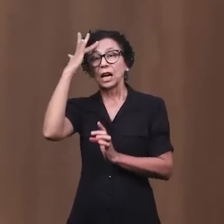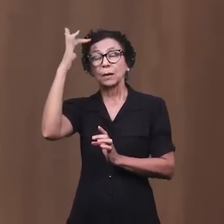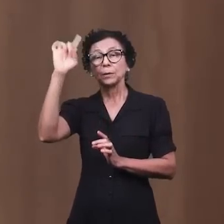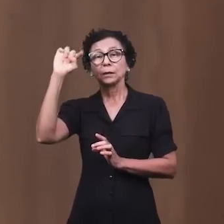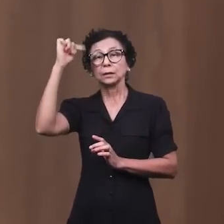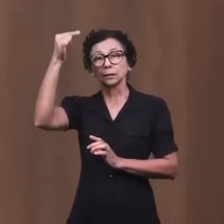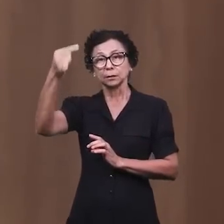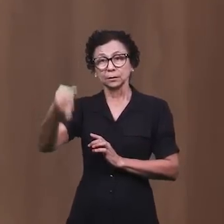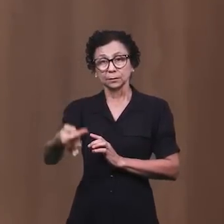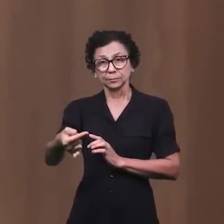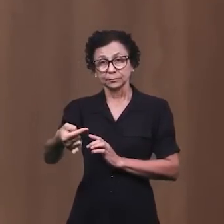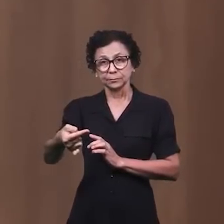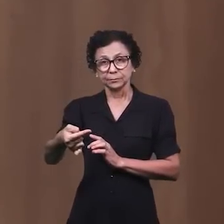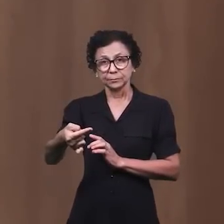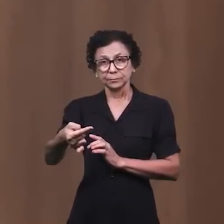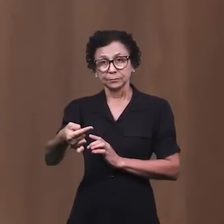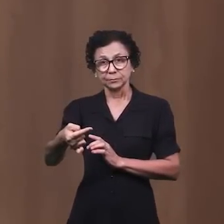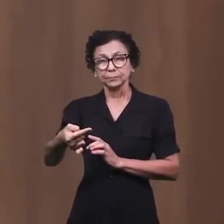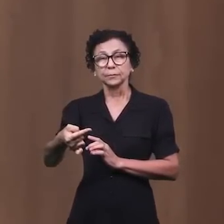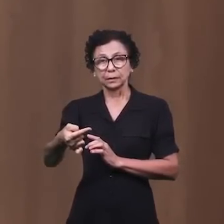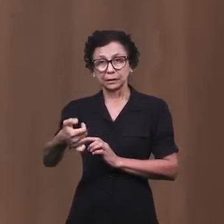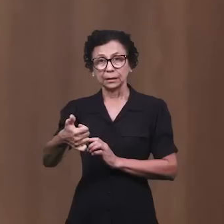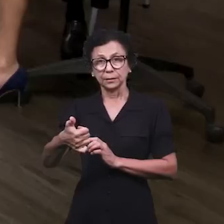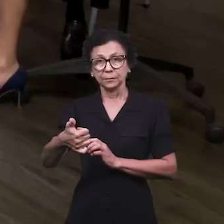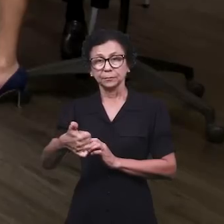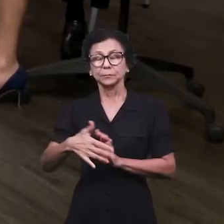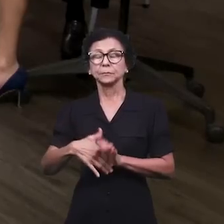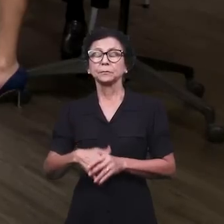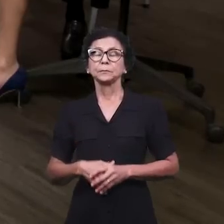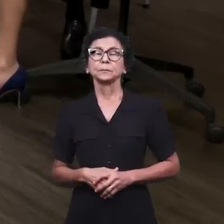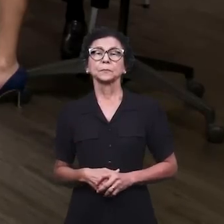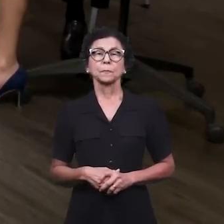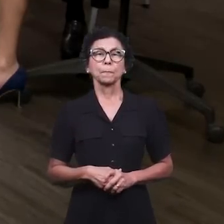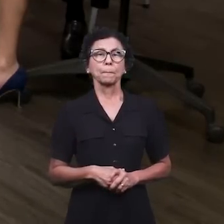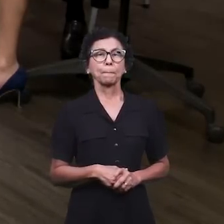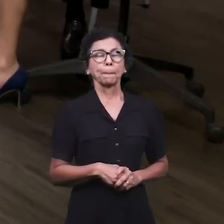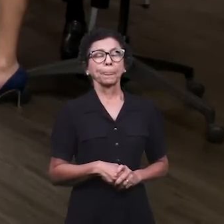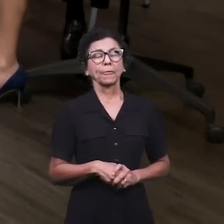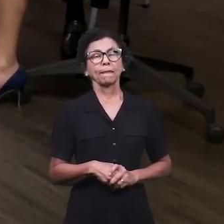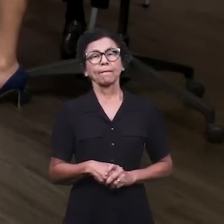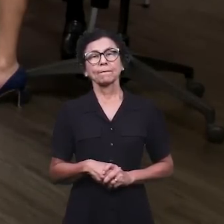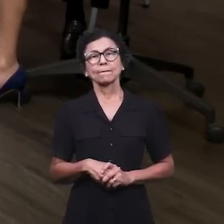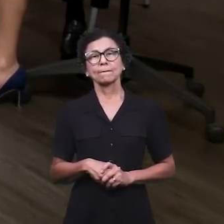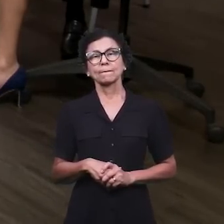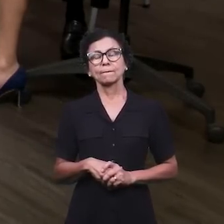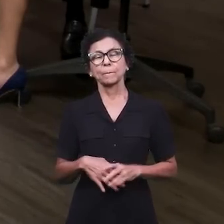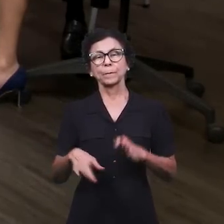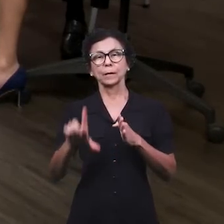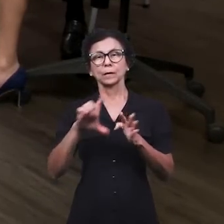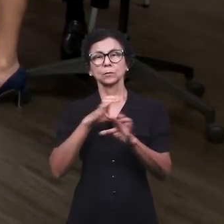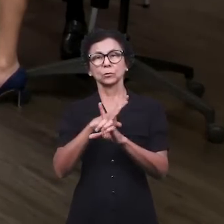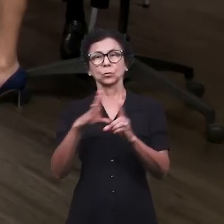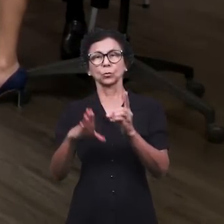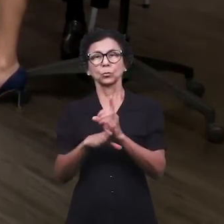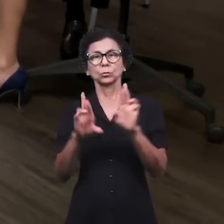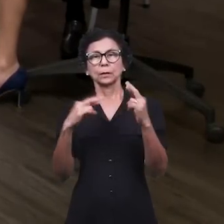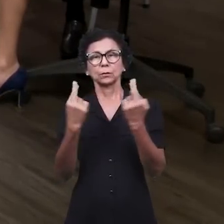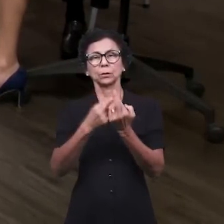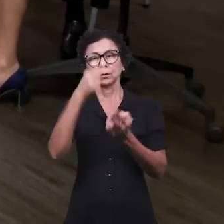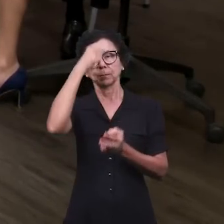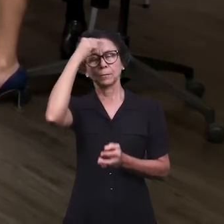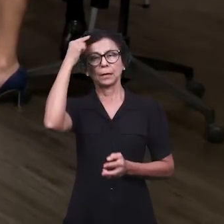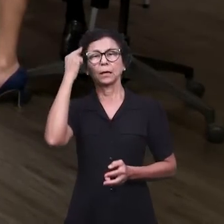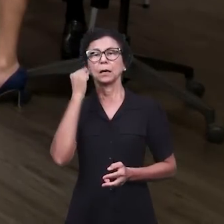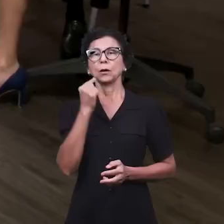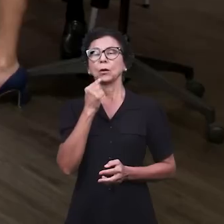viu? Você que está assistindo, não é essa, viu, jovens? Não é essa. Aquela reunião de meia hora antes do culto é para colocar